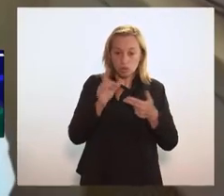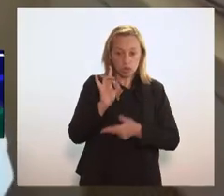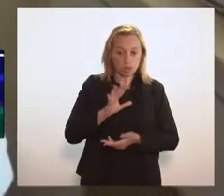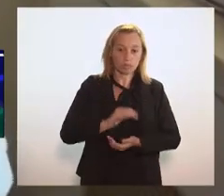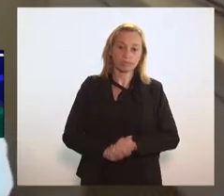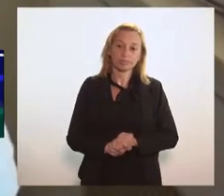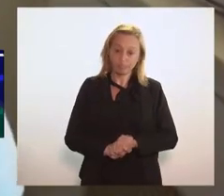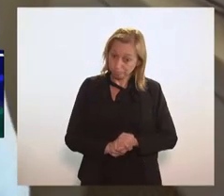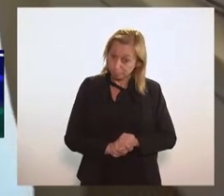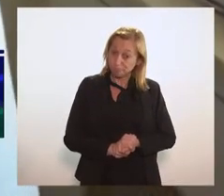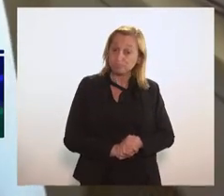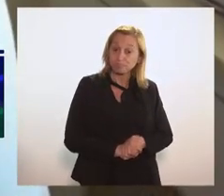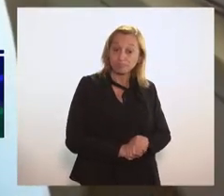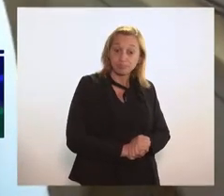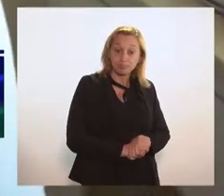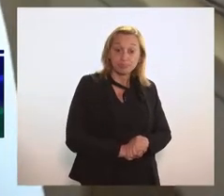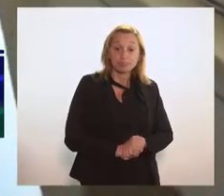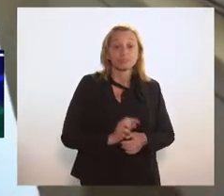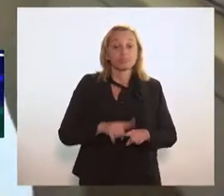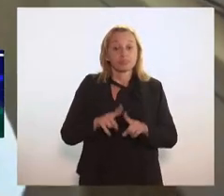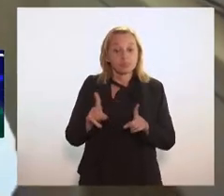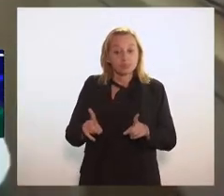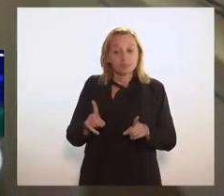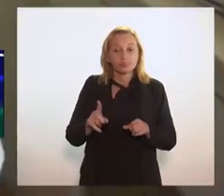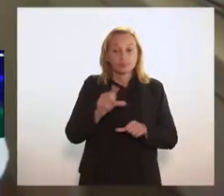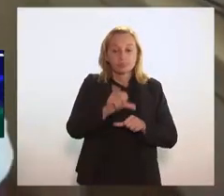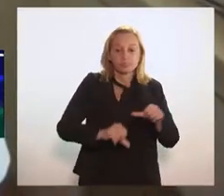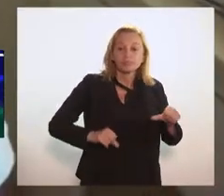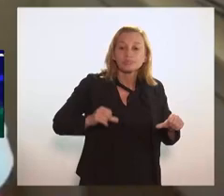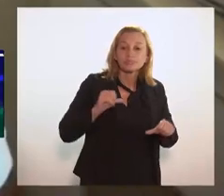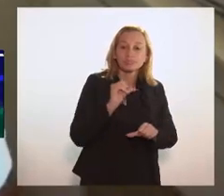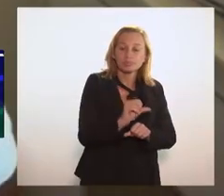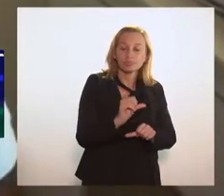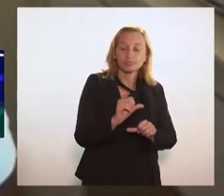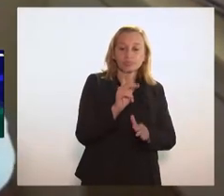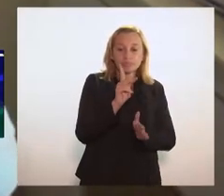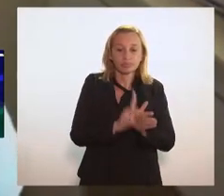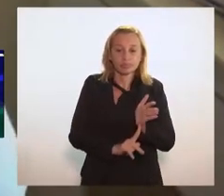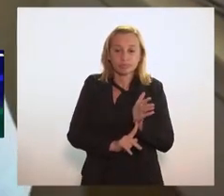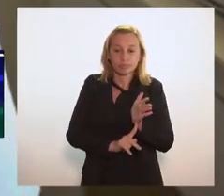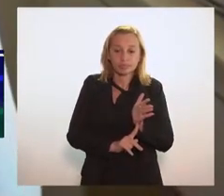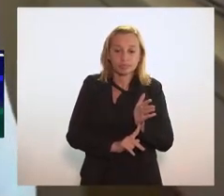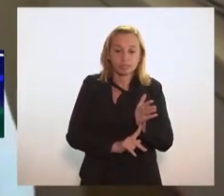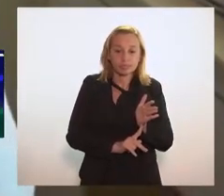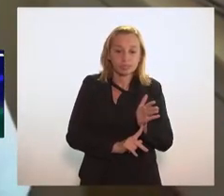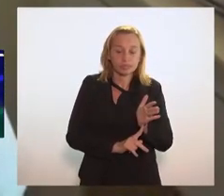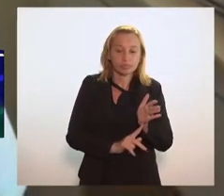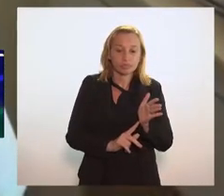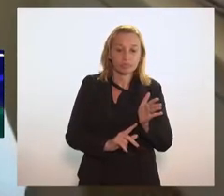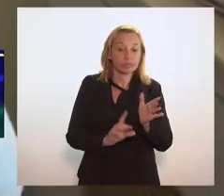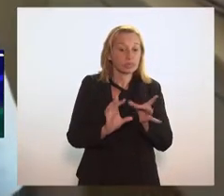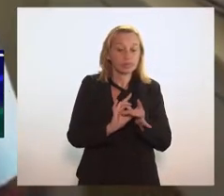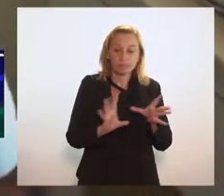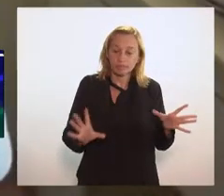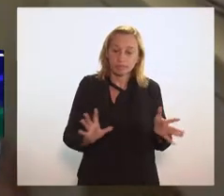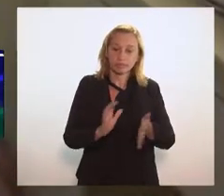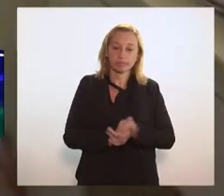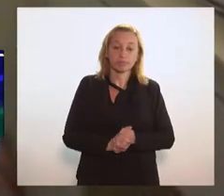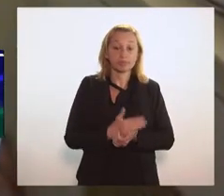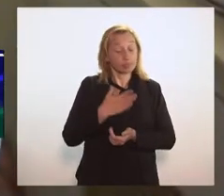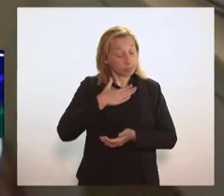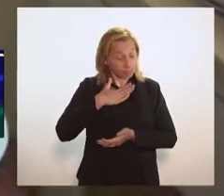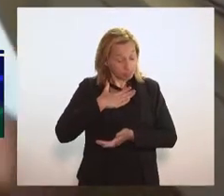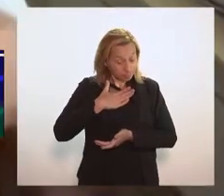dois quesitos. Mas ele transforma o projeto em autorizativo, senhor presidente. Para